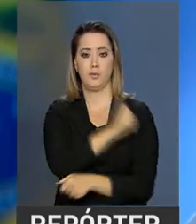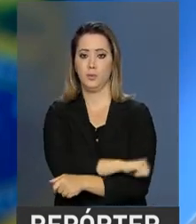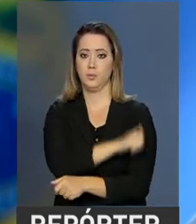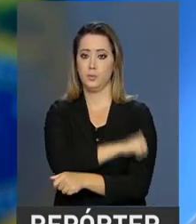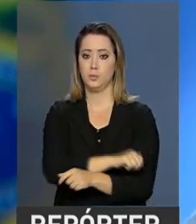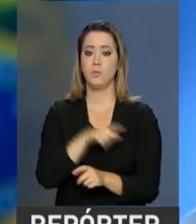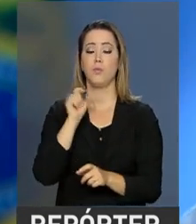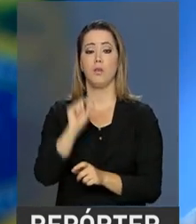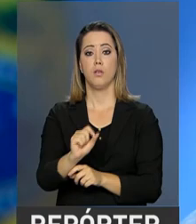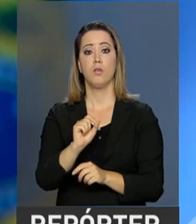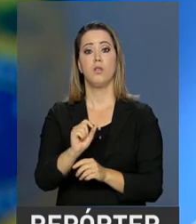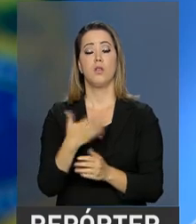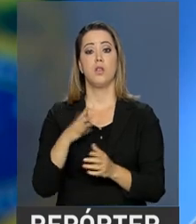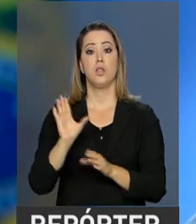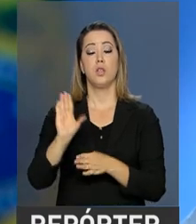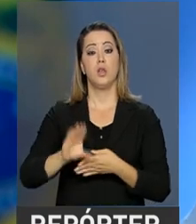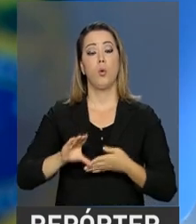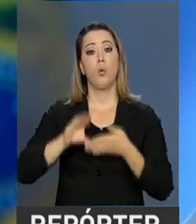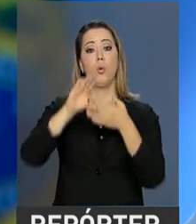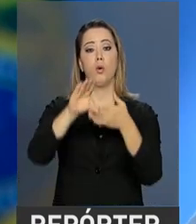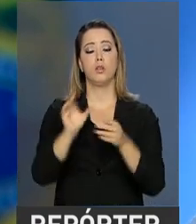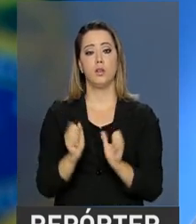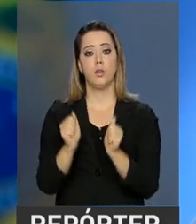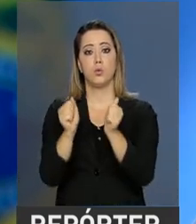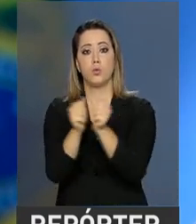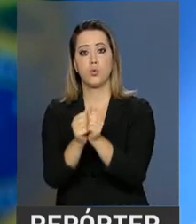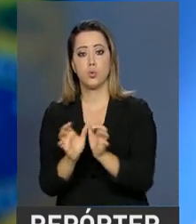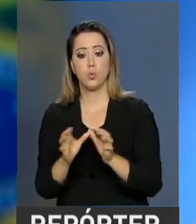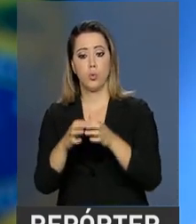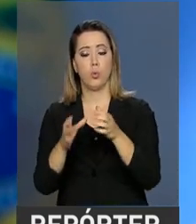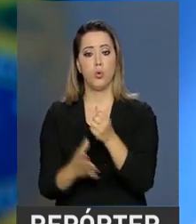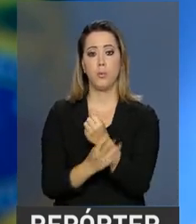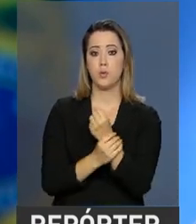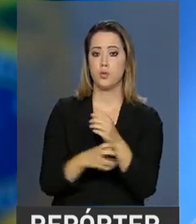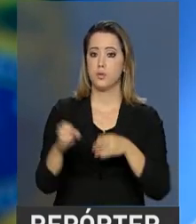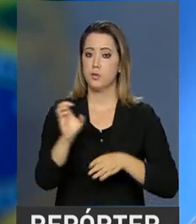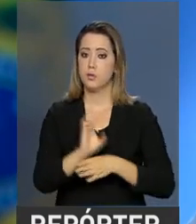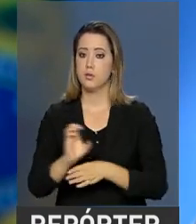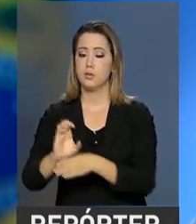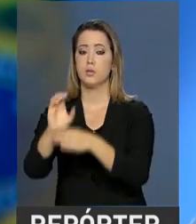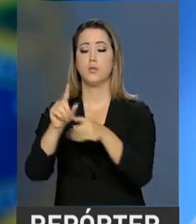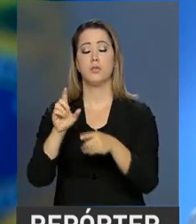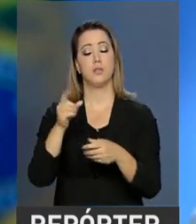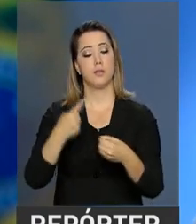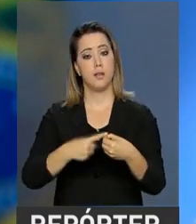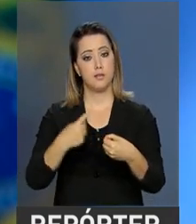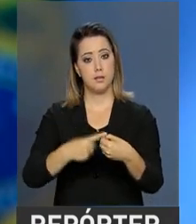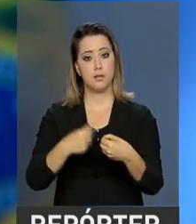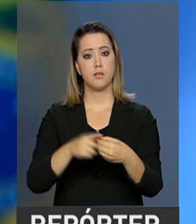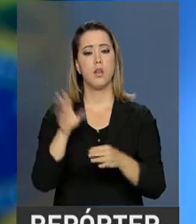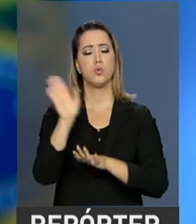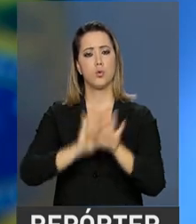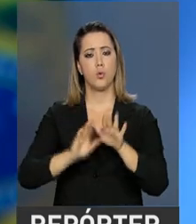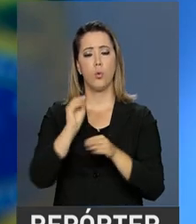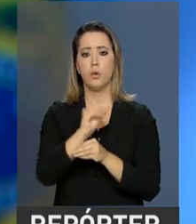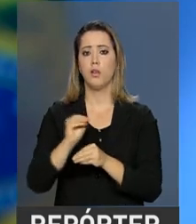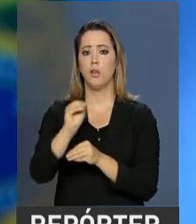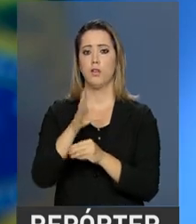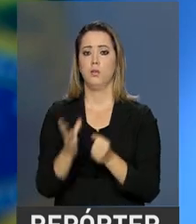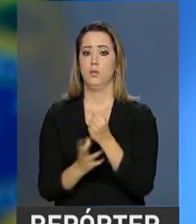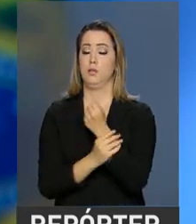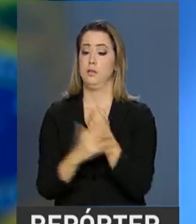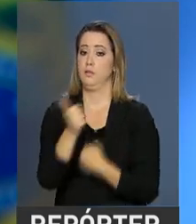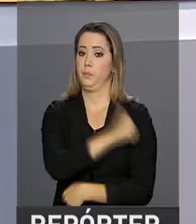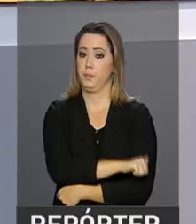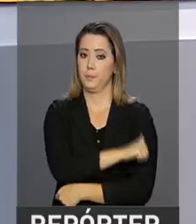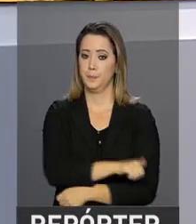Janeiro e que em coordenação com as forças de segurança estaduais e municipais cuidarão da segurança